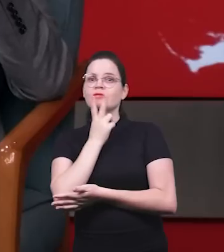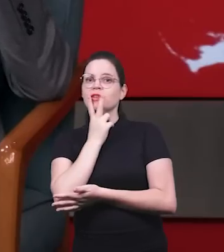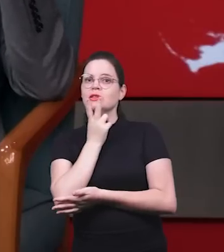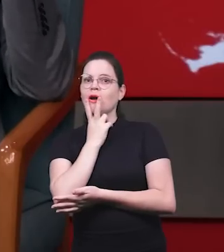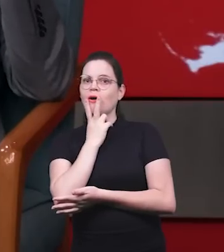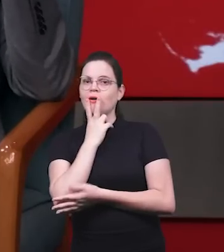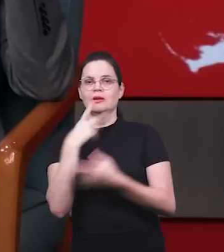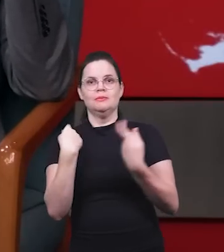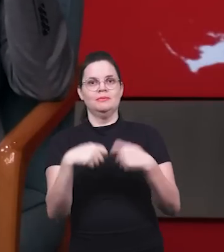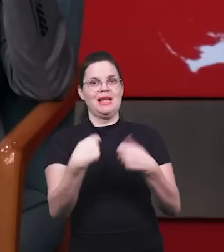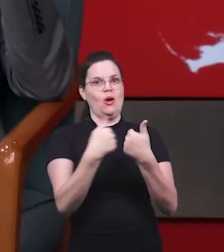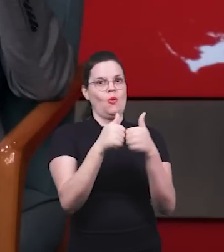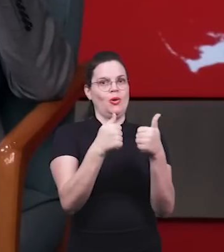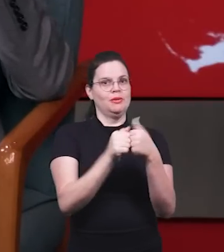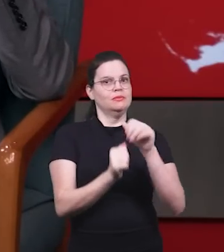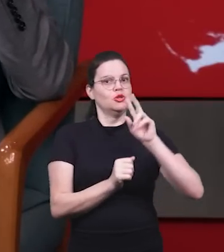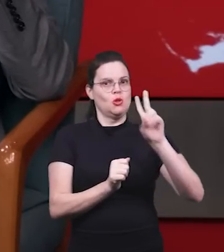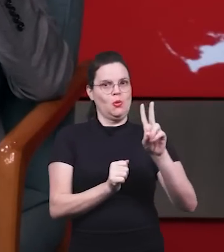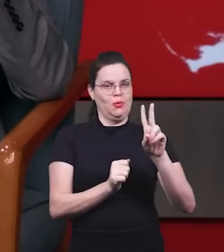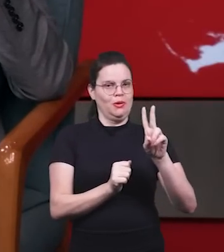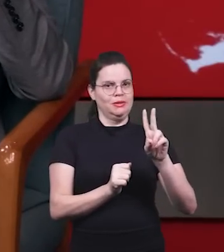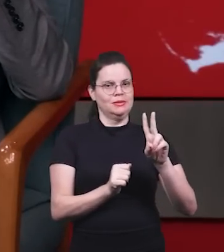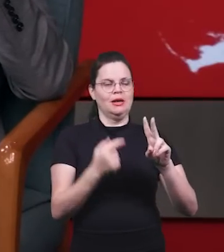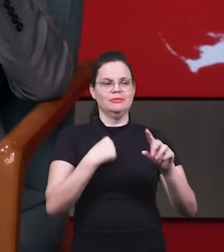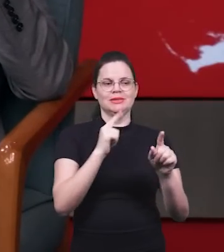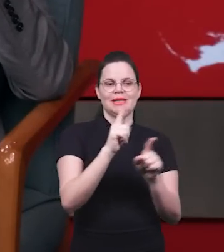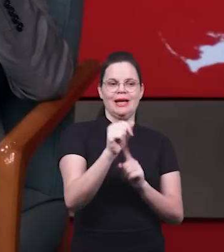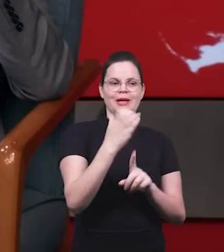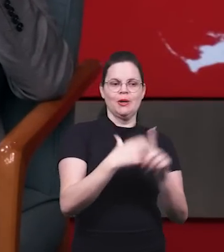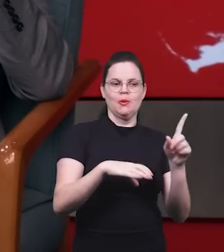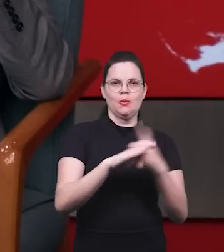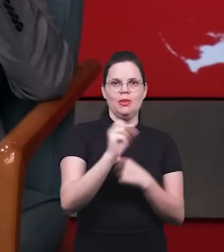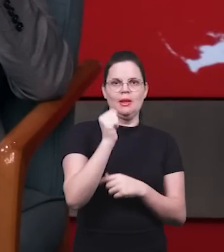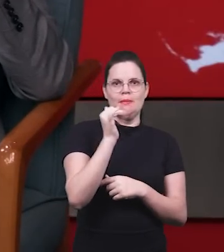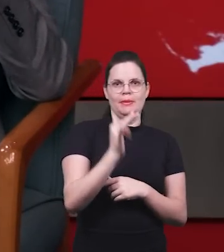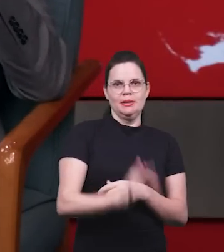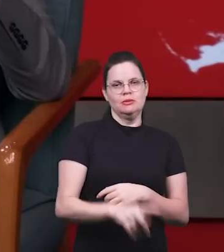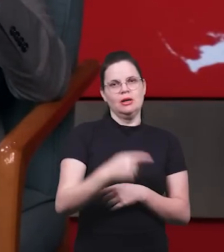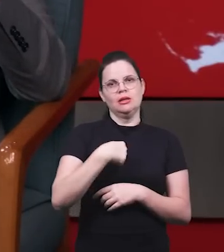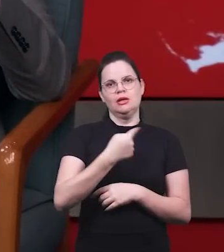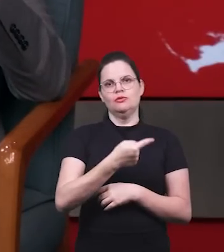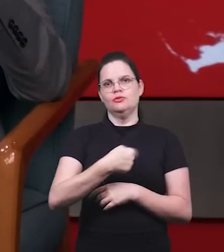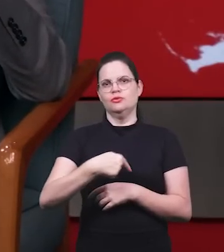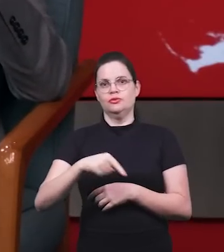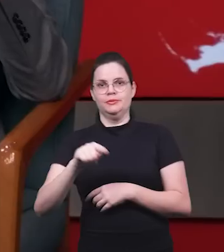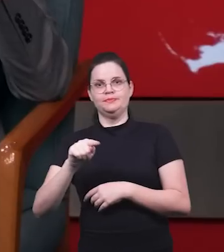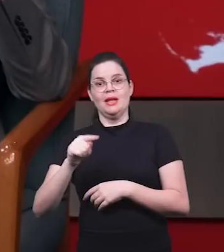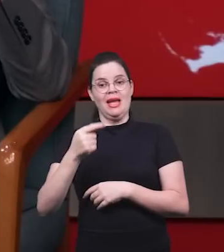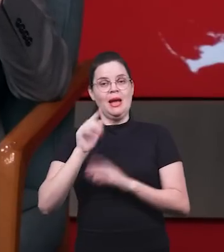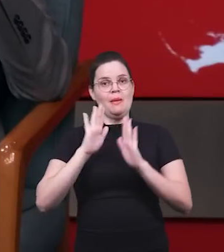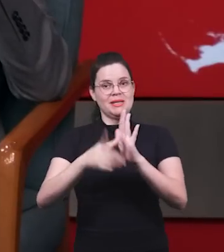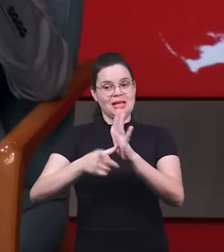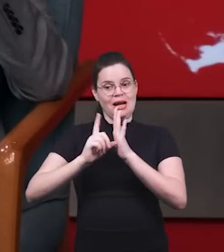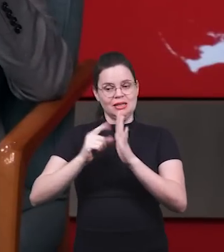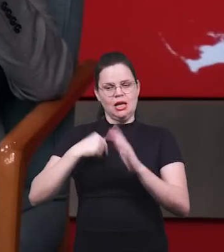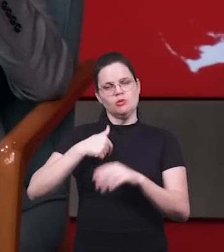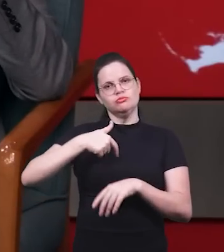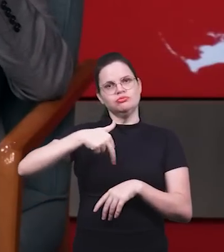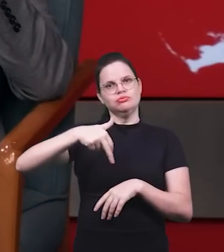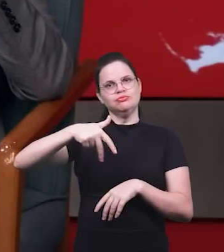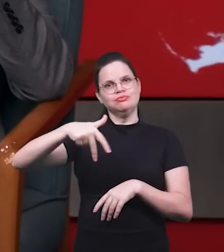eu tinha que pegar 2 conduções, e quando eu estou lá do outro lado, o pastor se